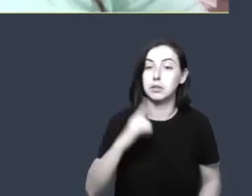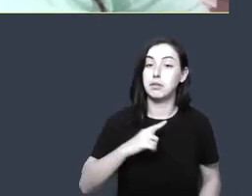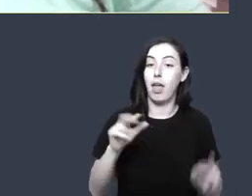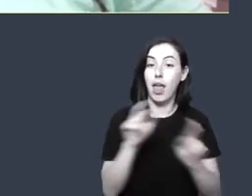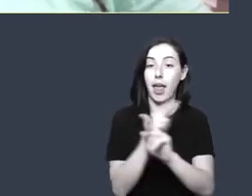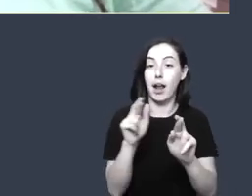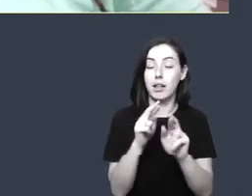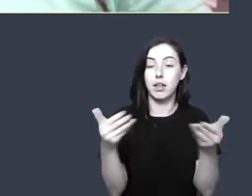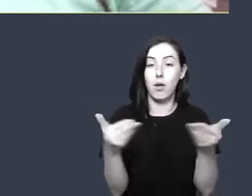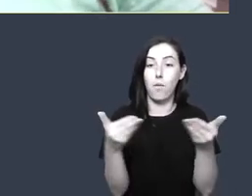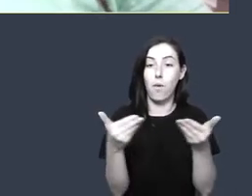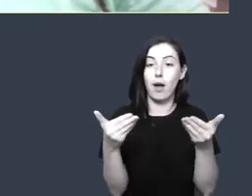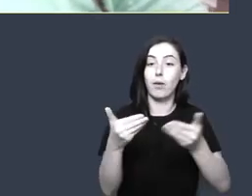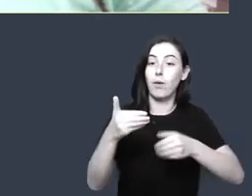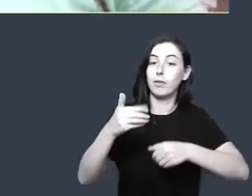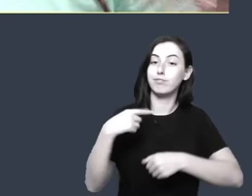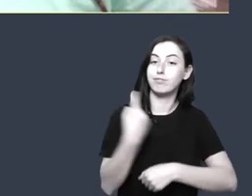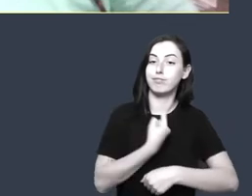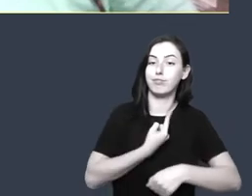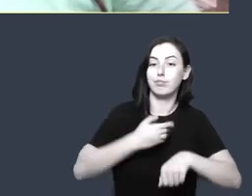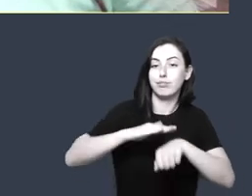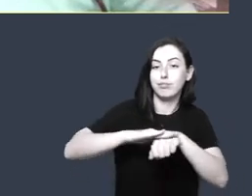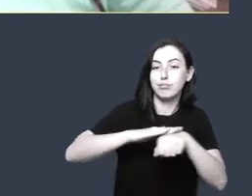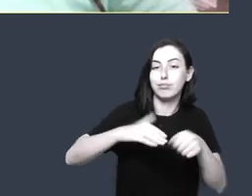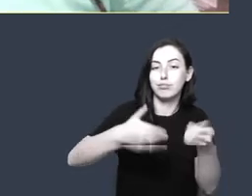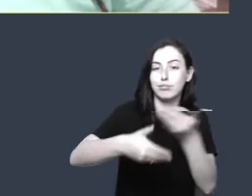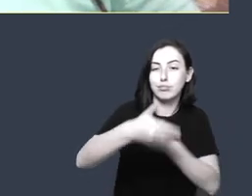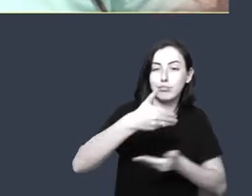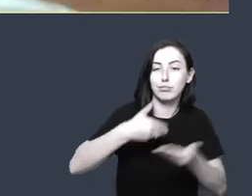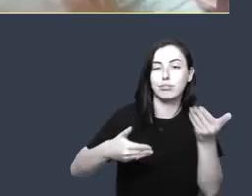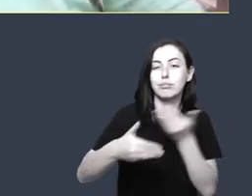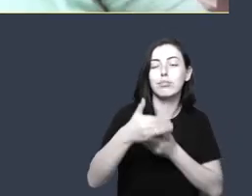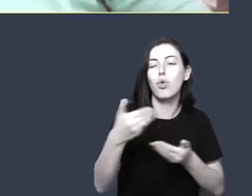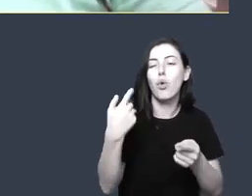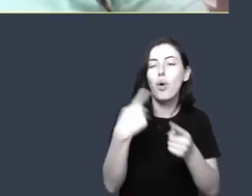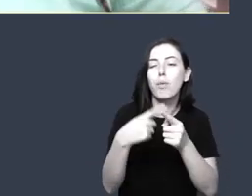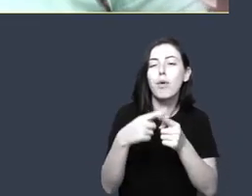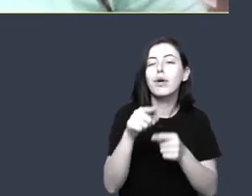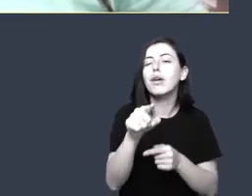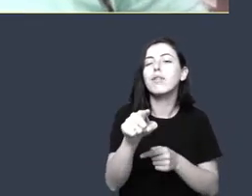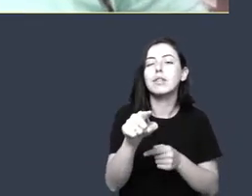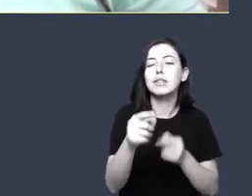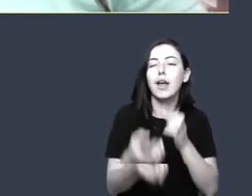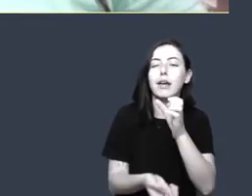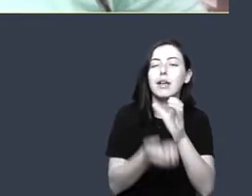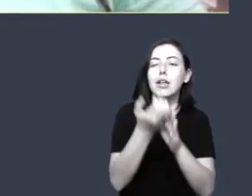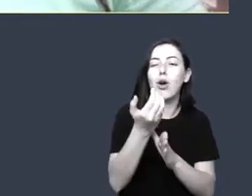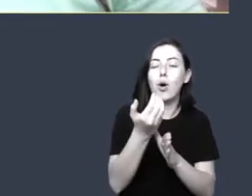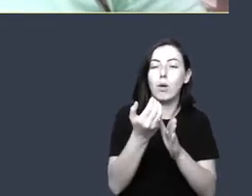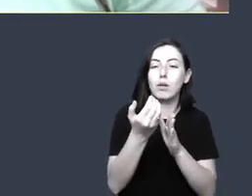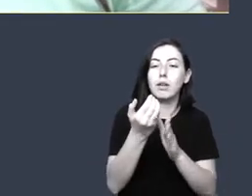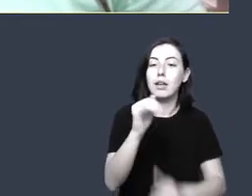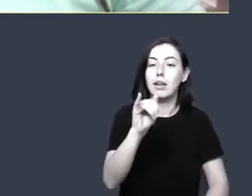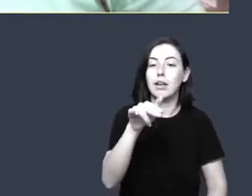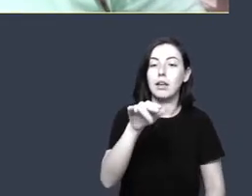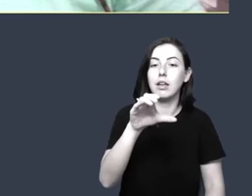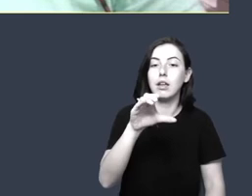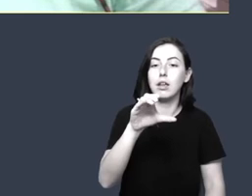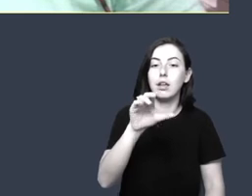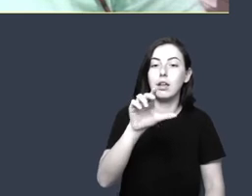que é o motivo de você ter puxado, assim, ter criado o AI Inclusive, né? De estar conseguindo